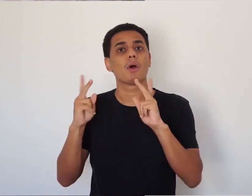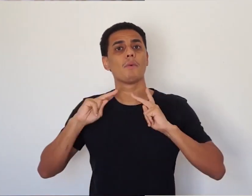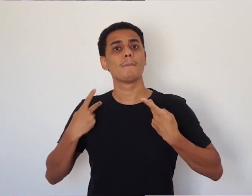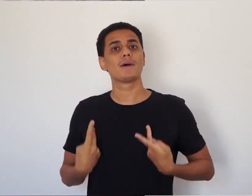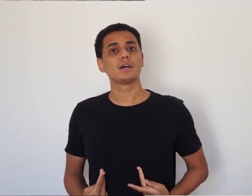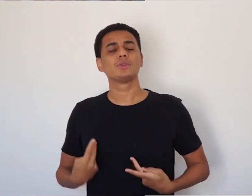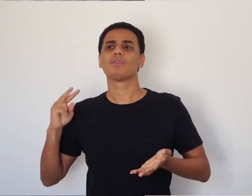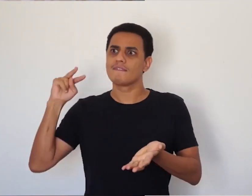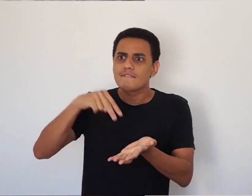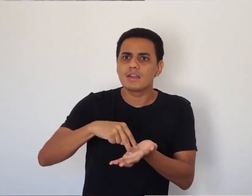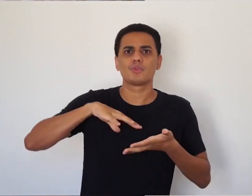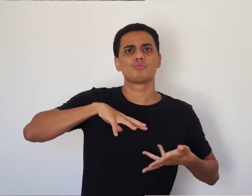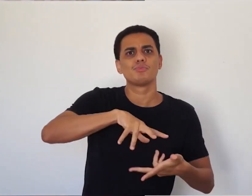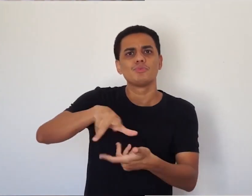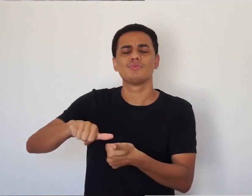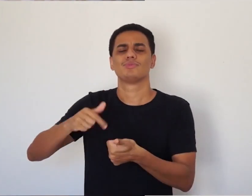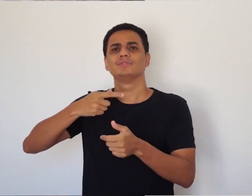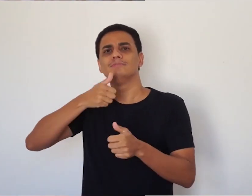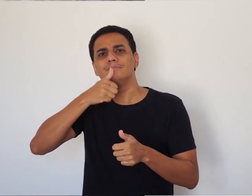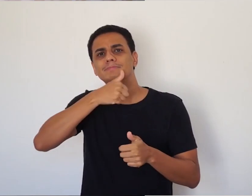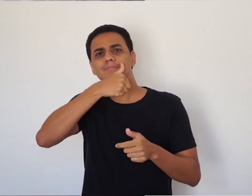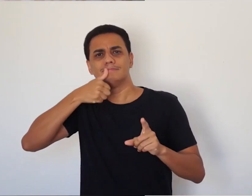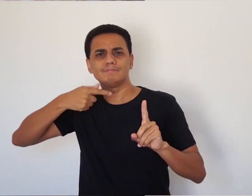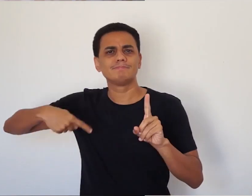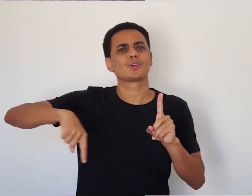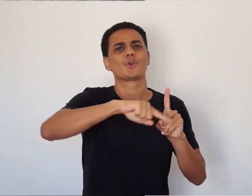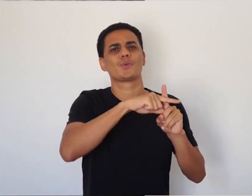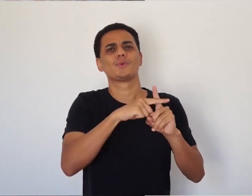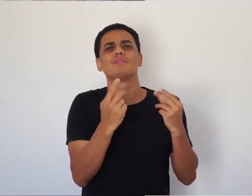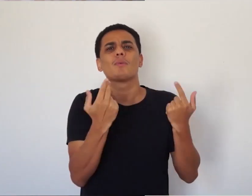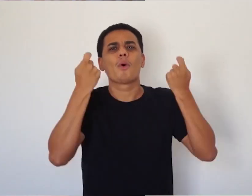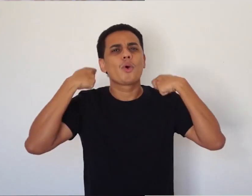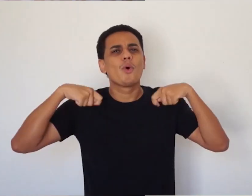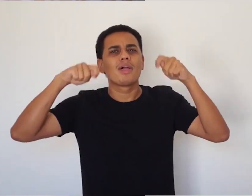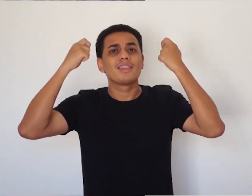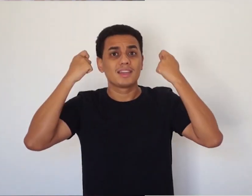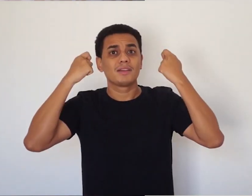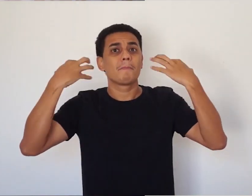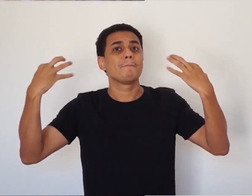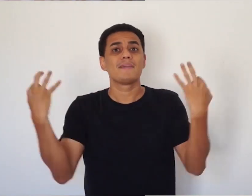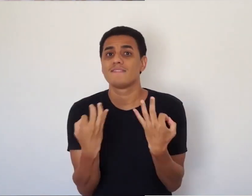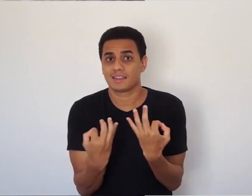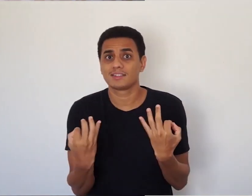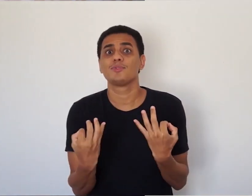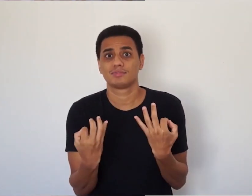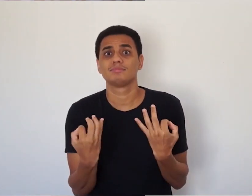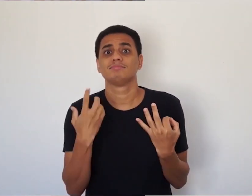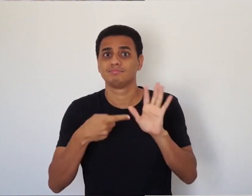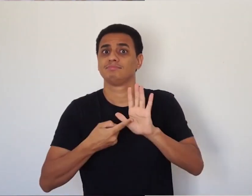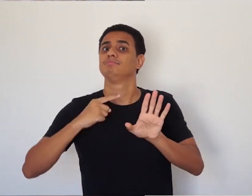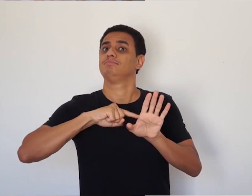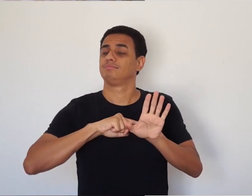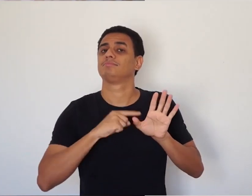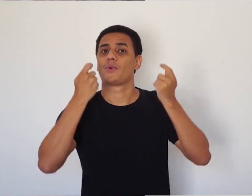entre nós, habitou entre nós e entregou a sua própria vida como Cordeiro perfeito de Deus, a fim de